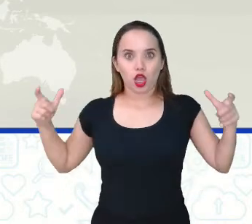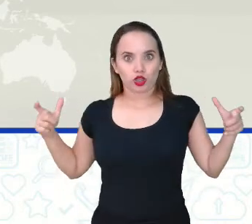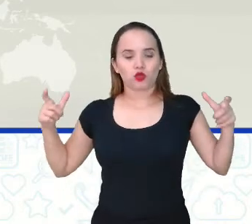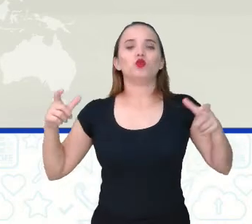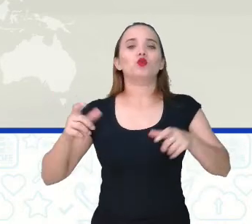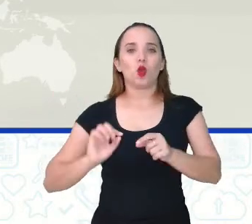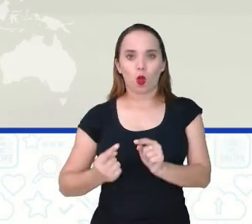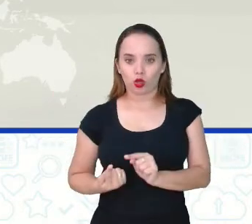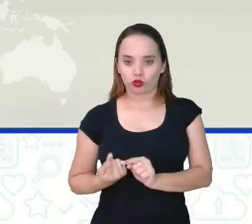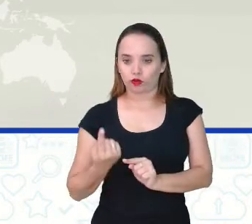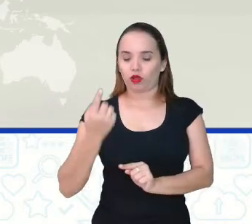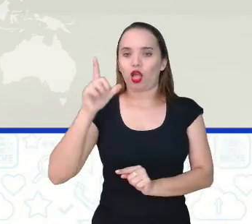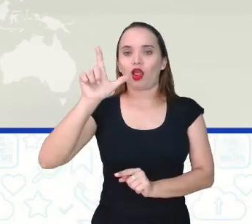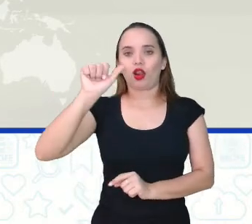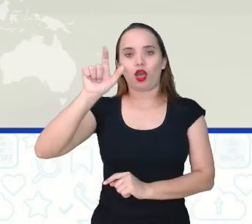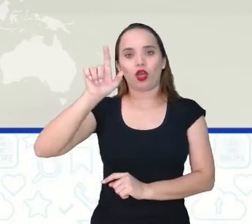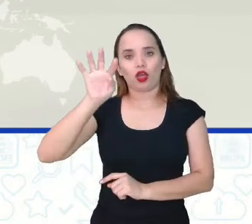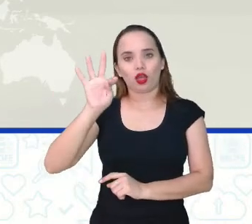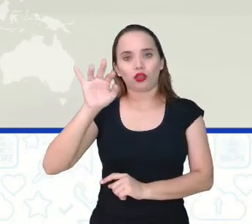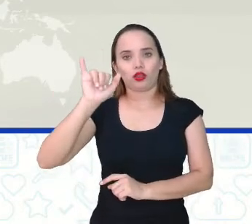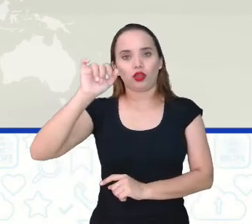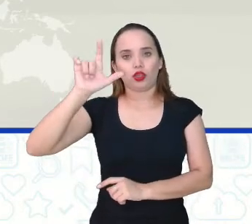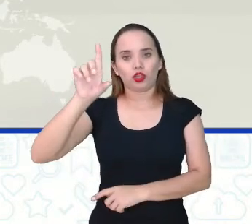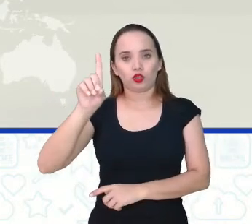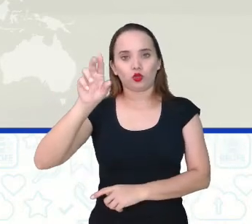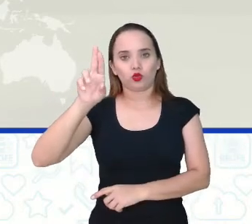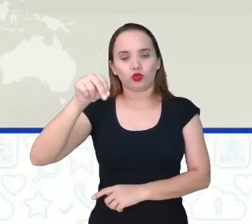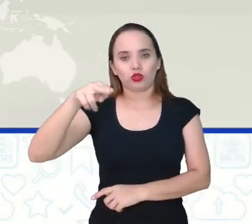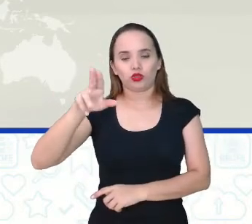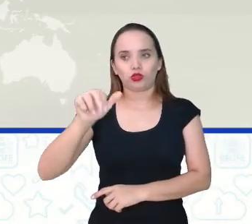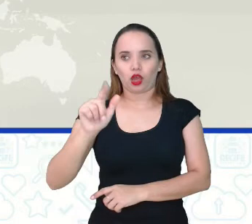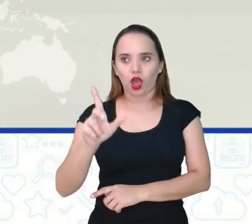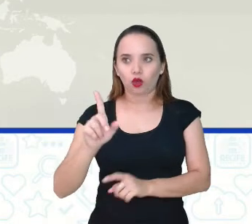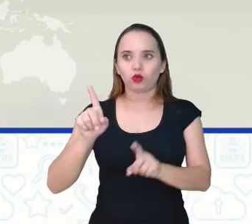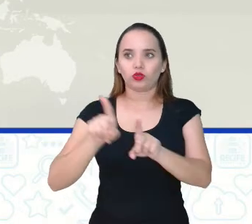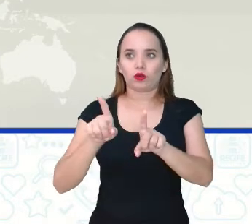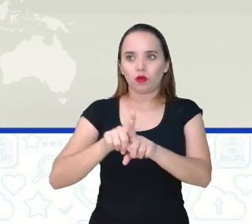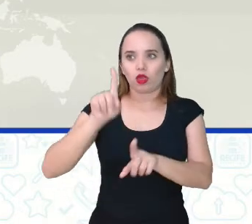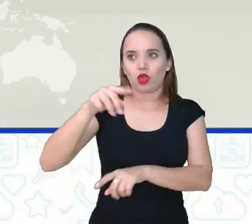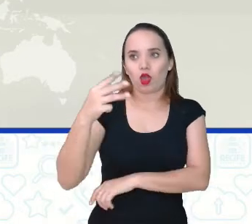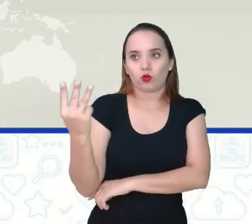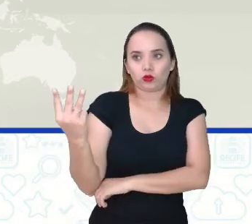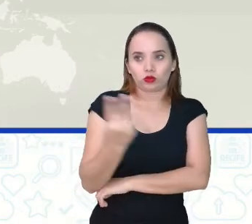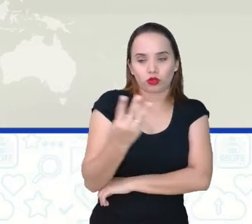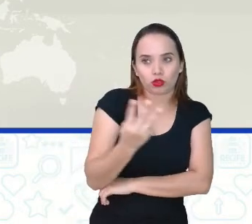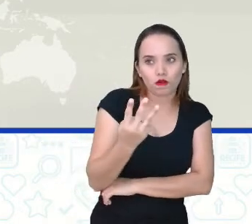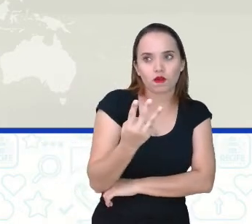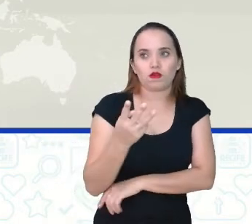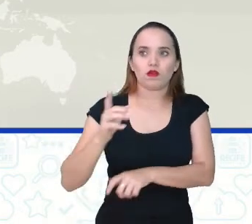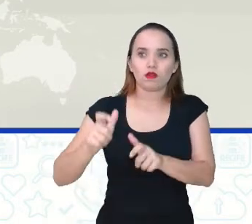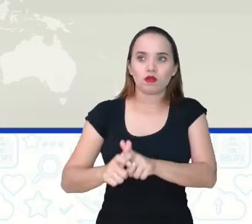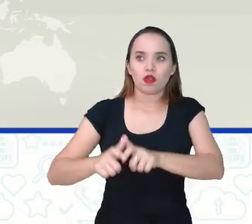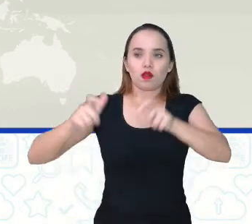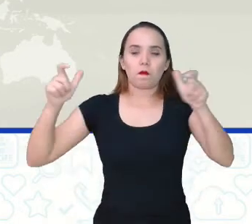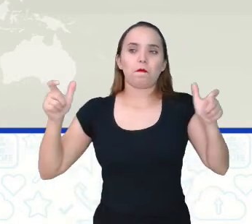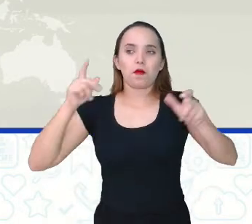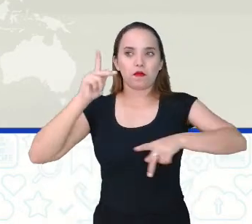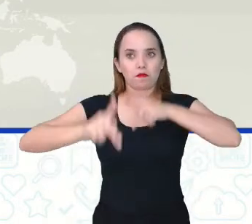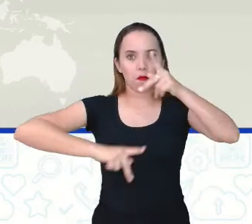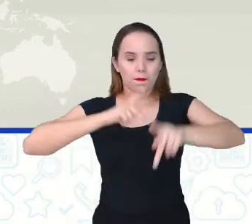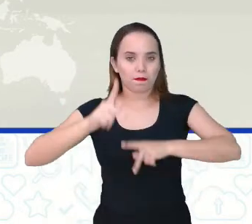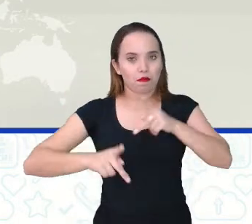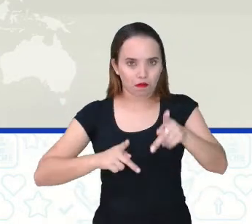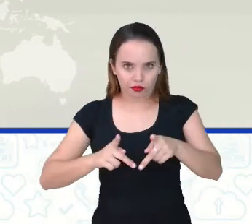maior área e o terceiro quantitativo populacional mais numeroso do que a gente tem. Por quê?